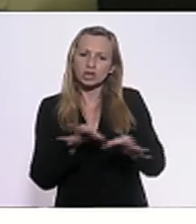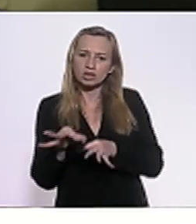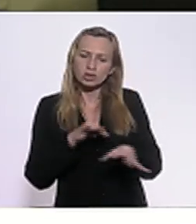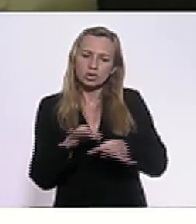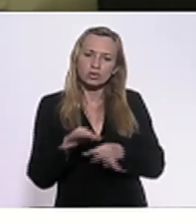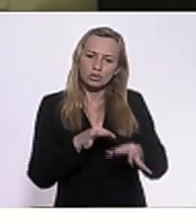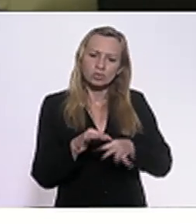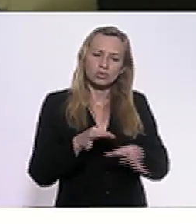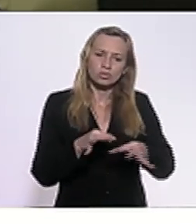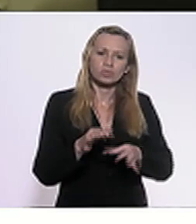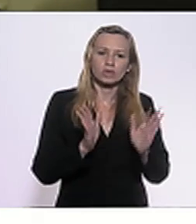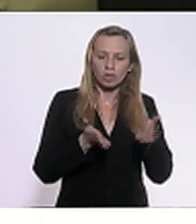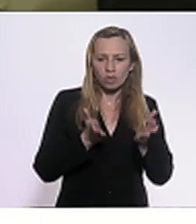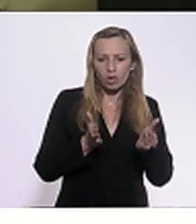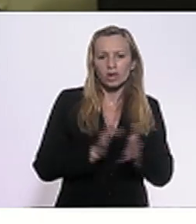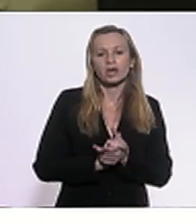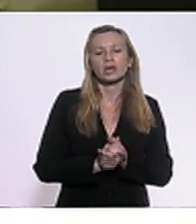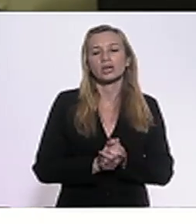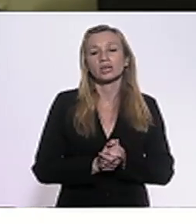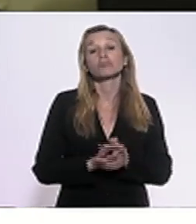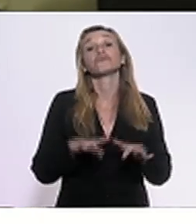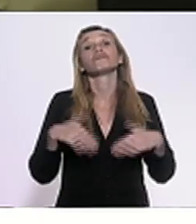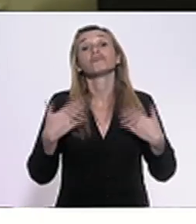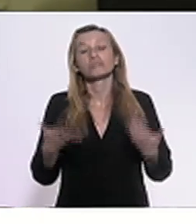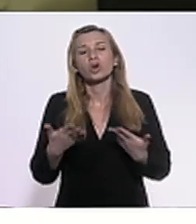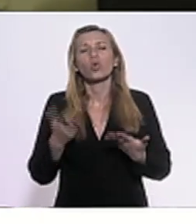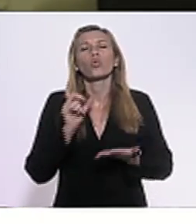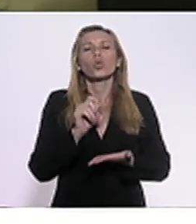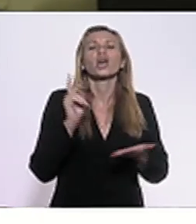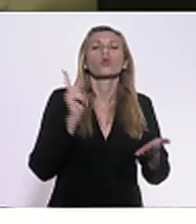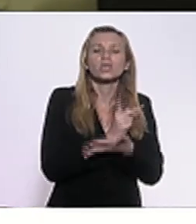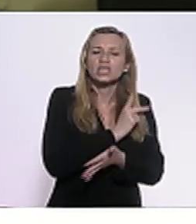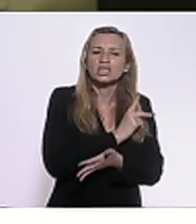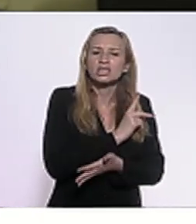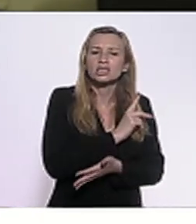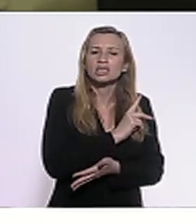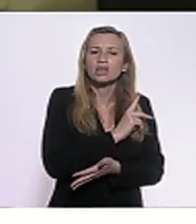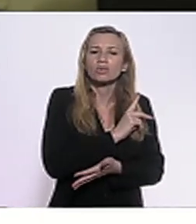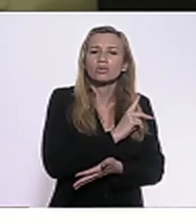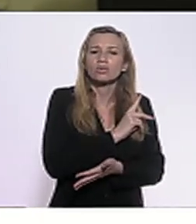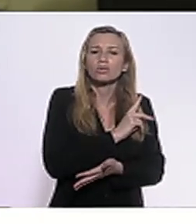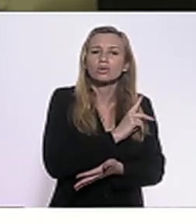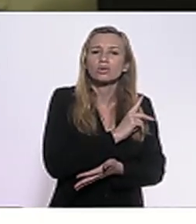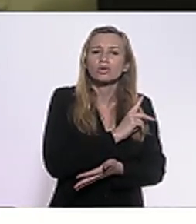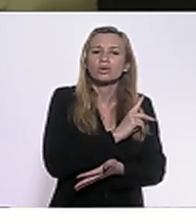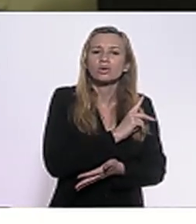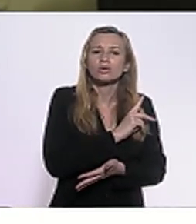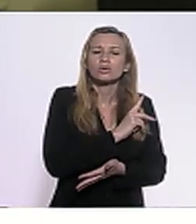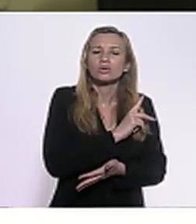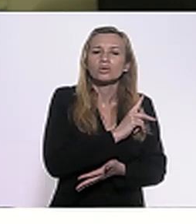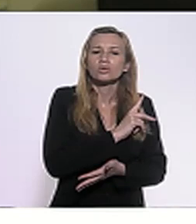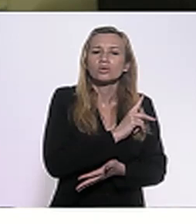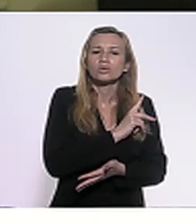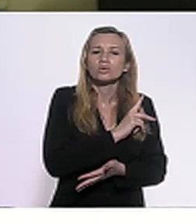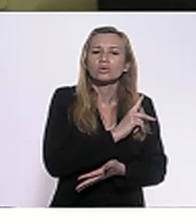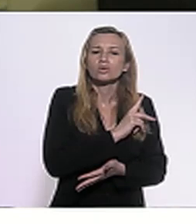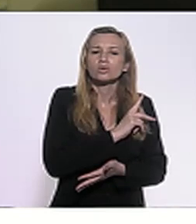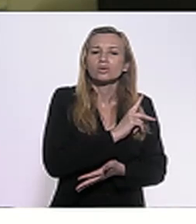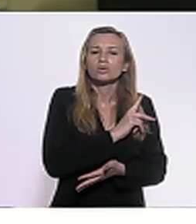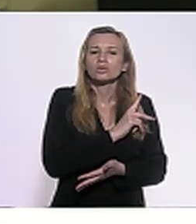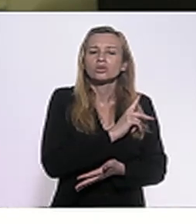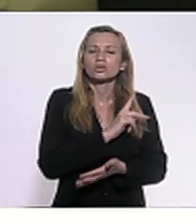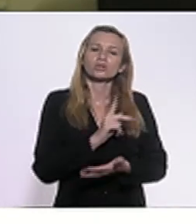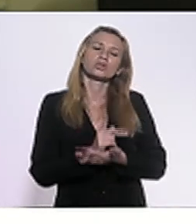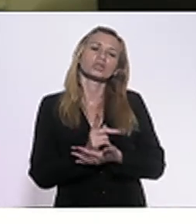plano atual. Então, o que aconteceu de recálculo nesse fluxo